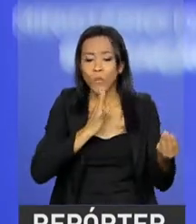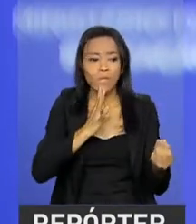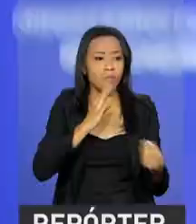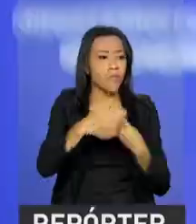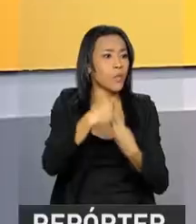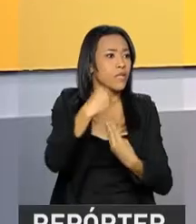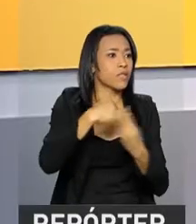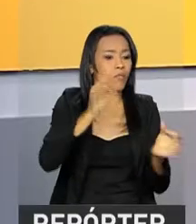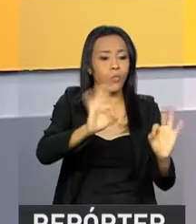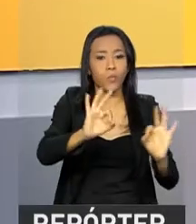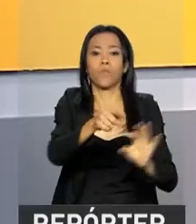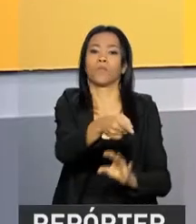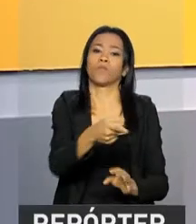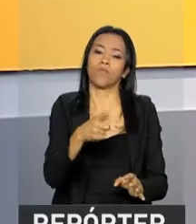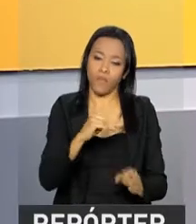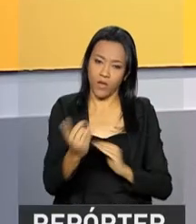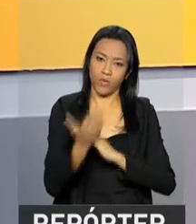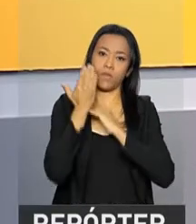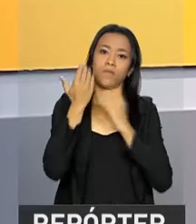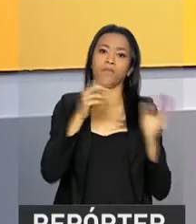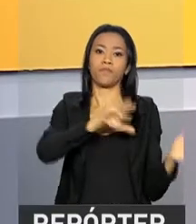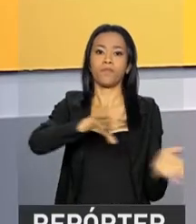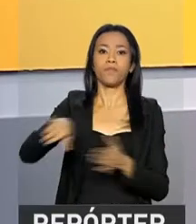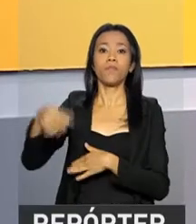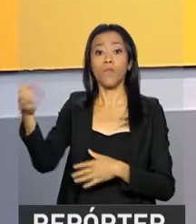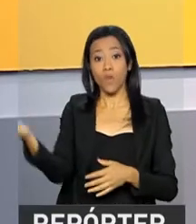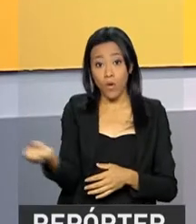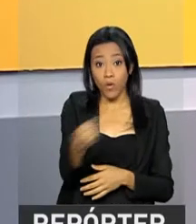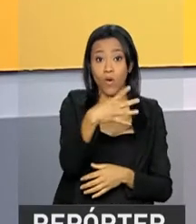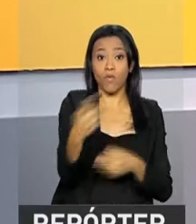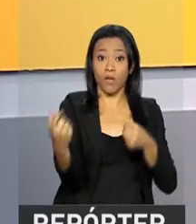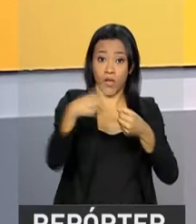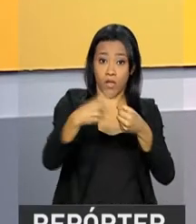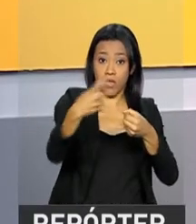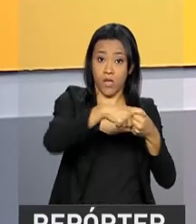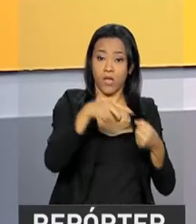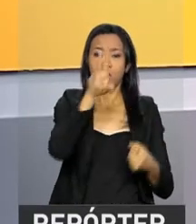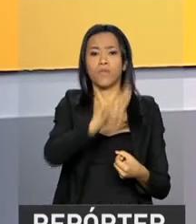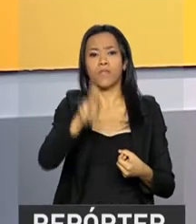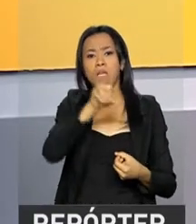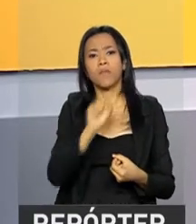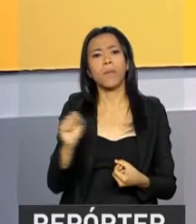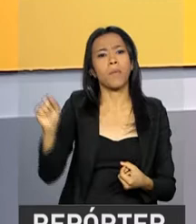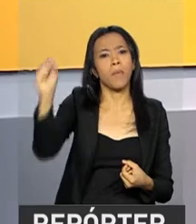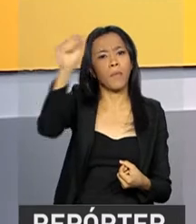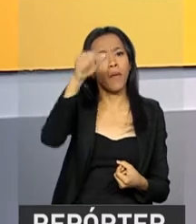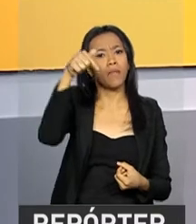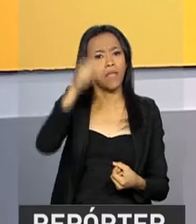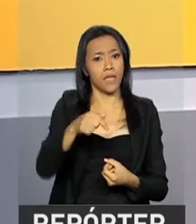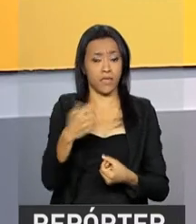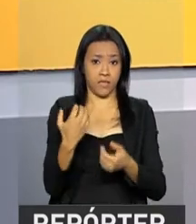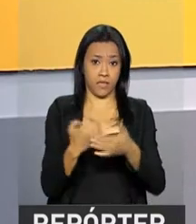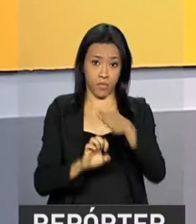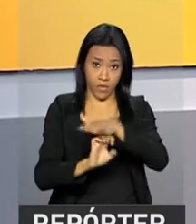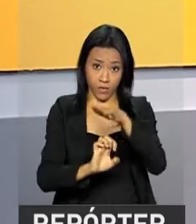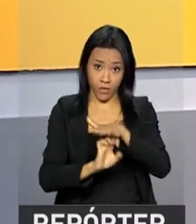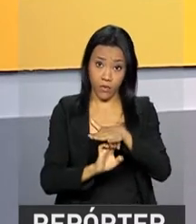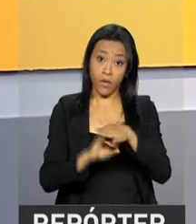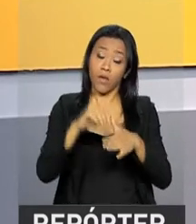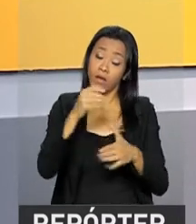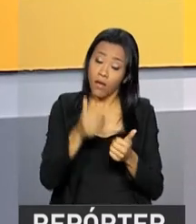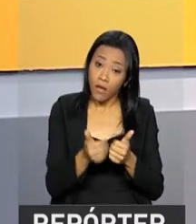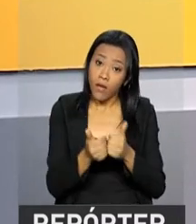capacitação uma nova chamada para adesão de instituições ao programa instituição amiga do empreendedor